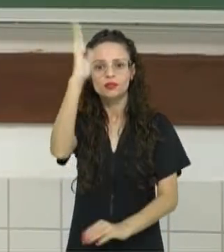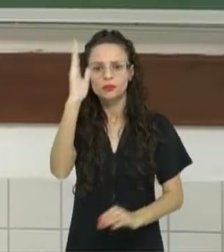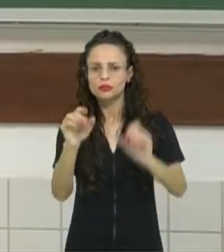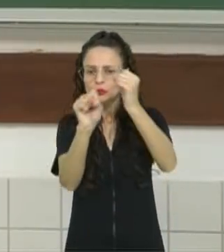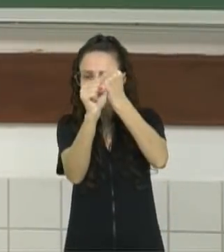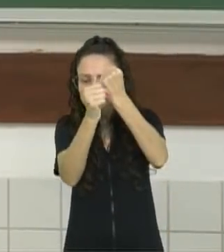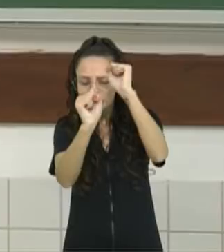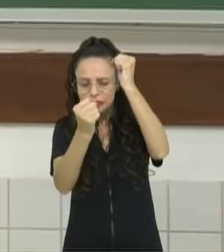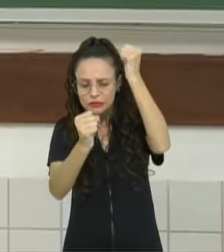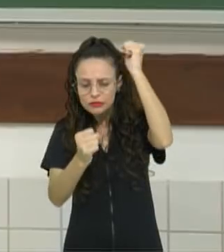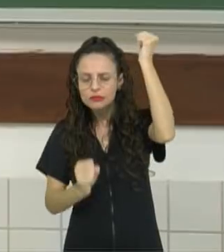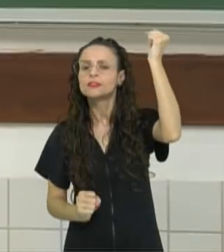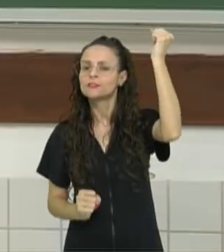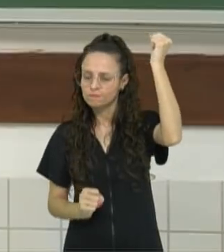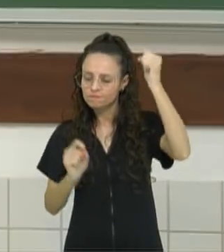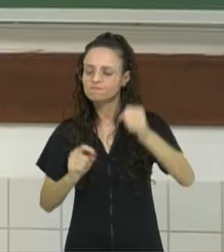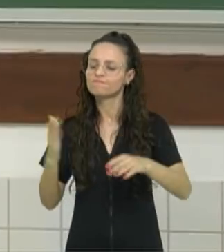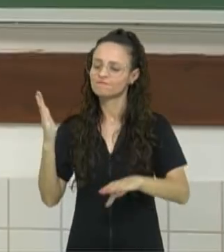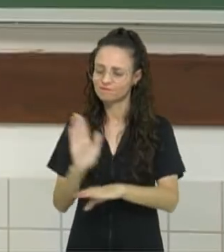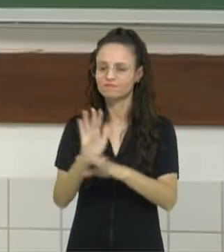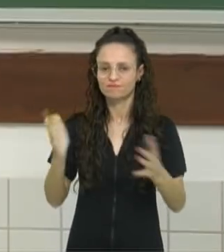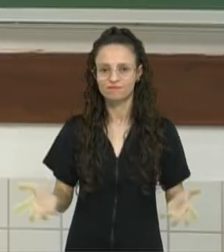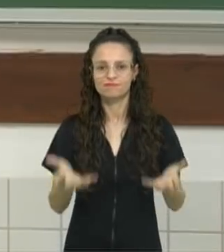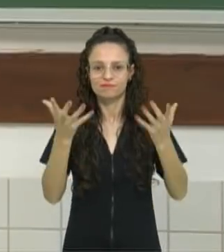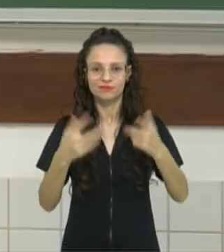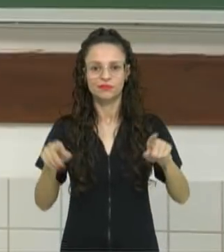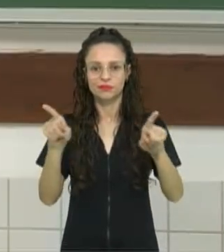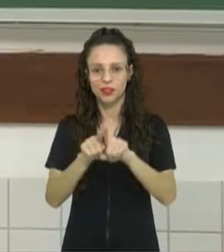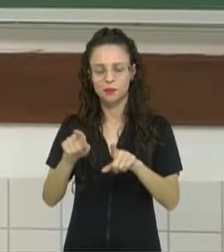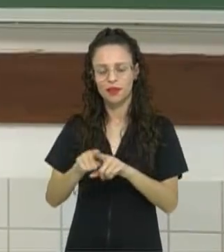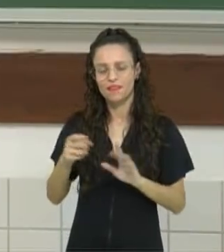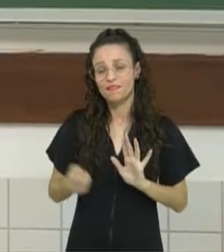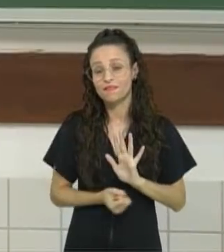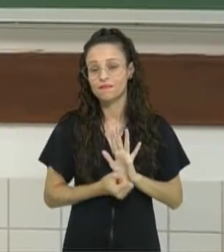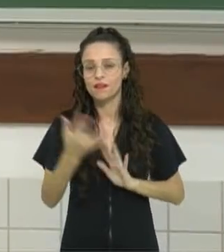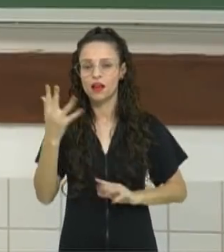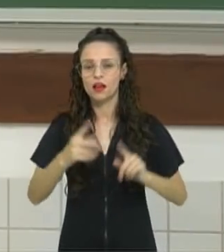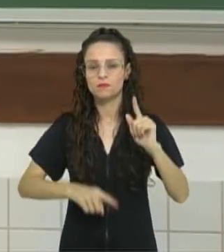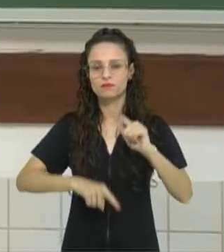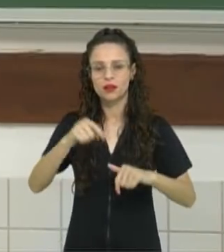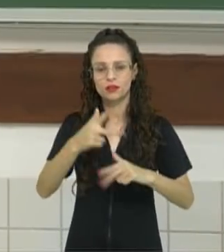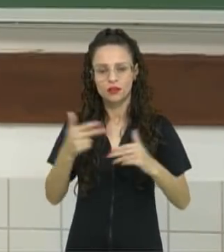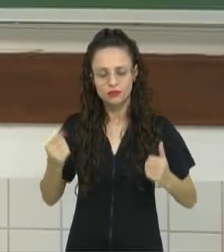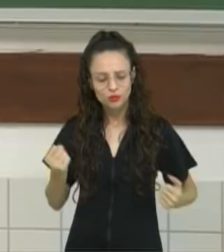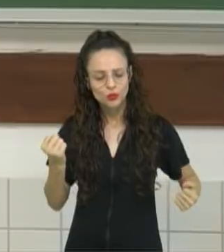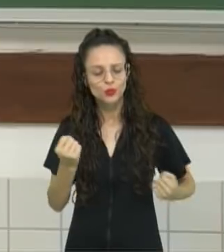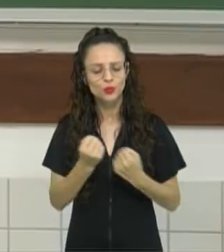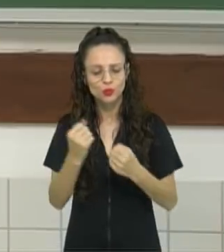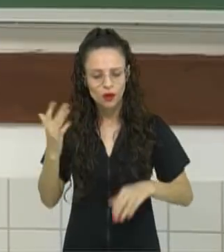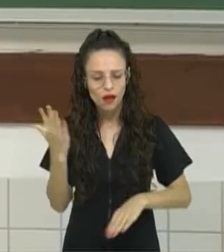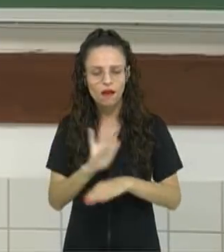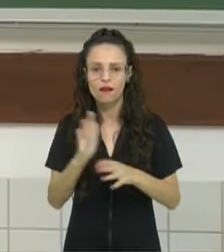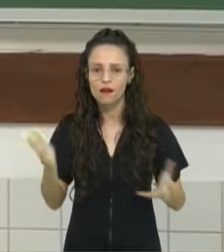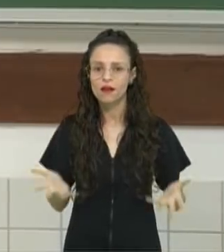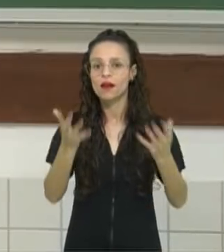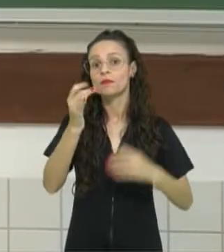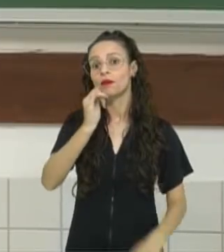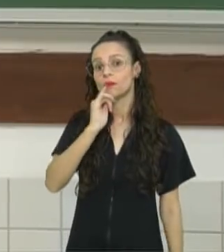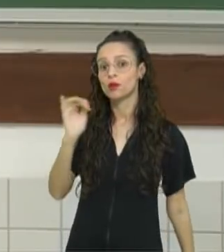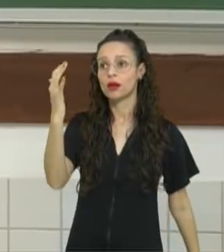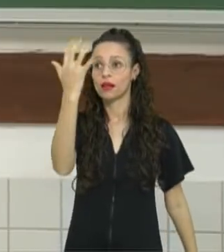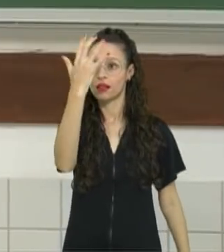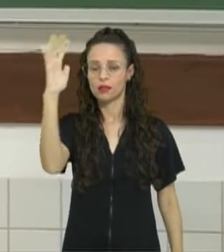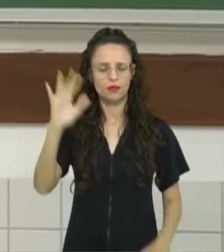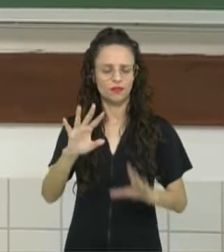ele contribui para isso também. Nós temos aí vários elementos que favorecem esses recursos, como o clima,